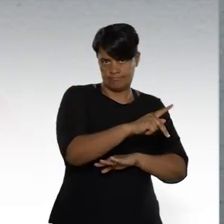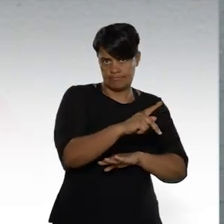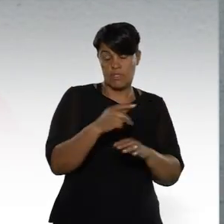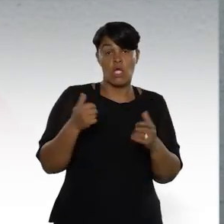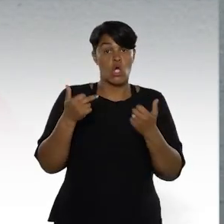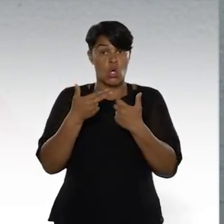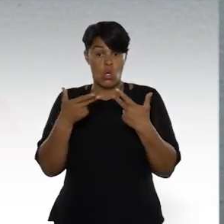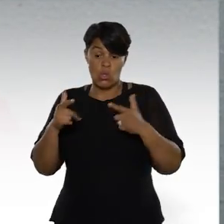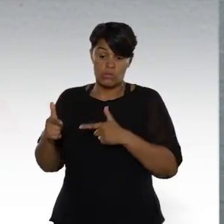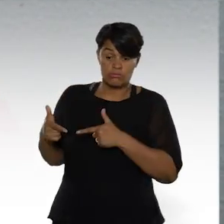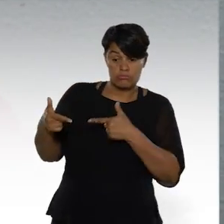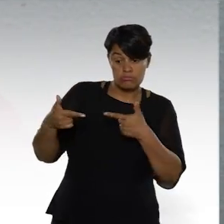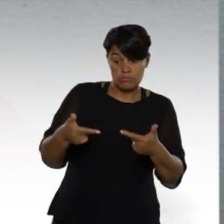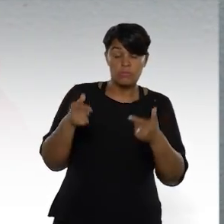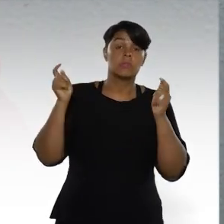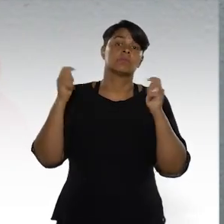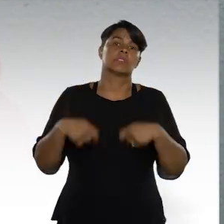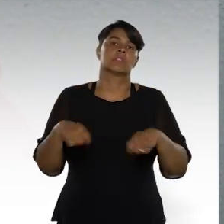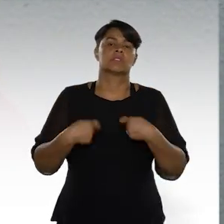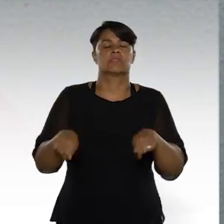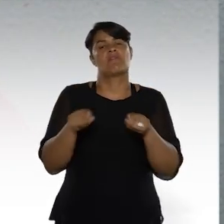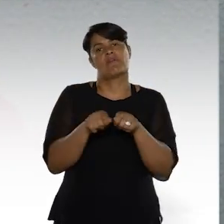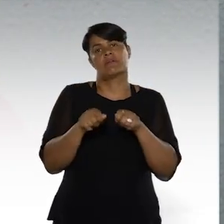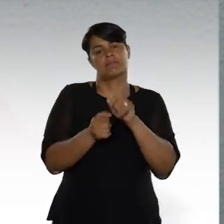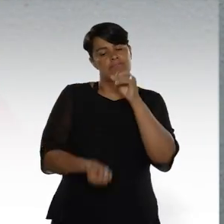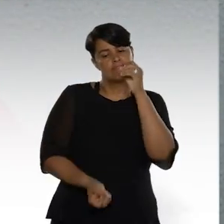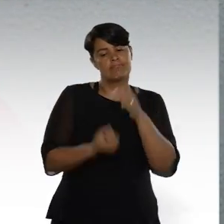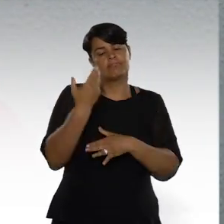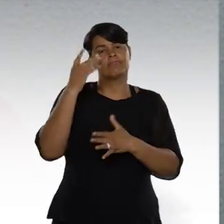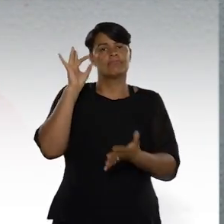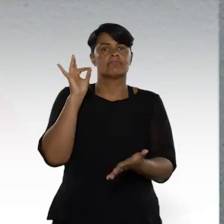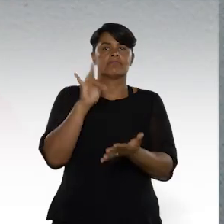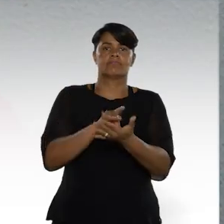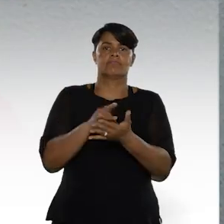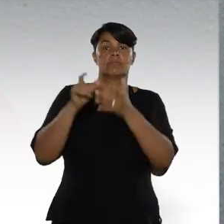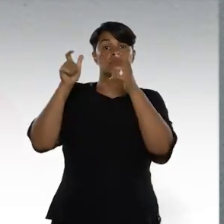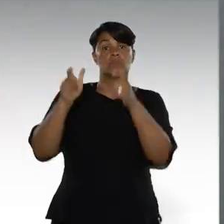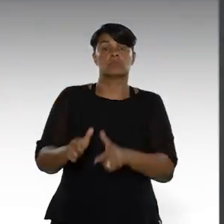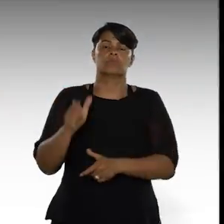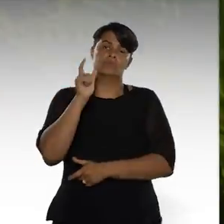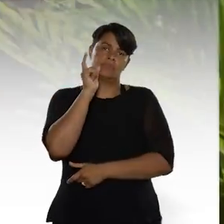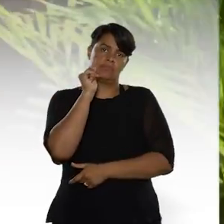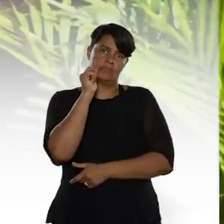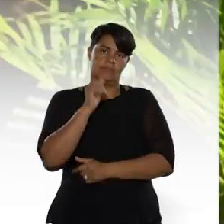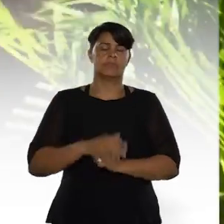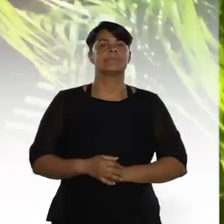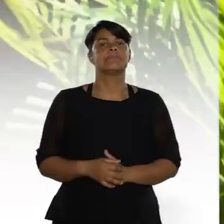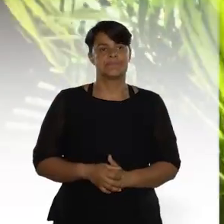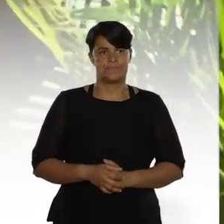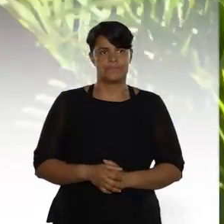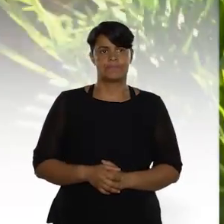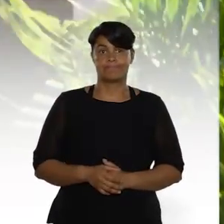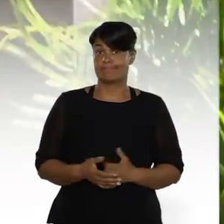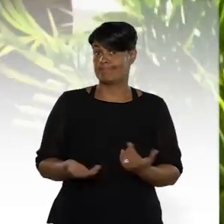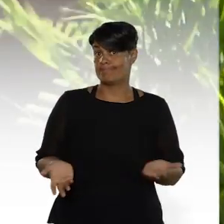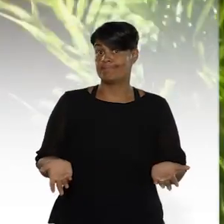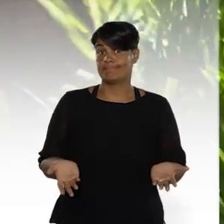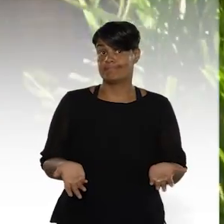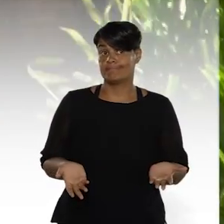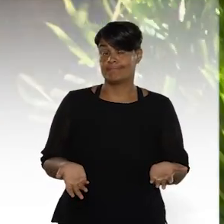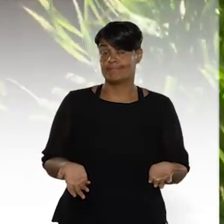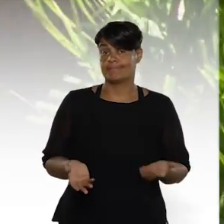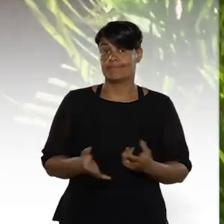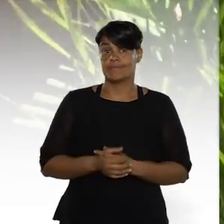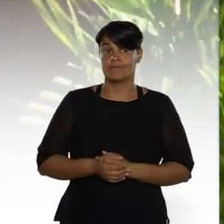redução desses números sejam implementadas no território de Alagoas nesse momento. Diante desse cenário preocupante, o